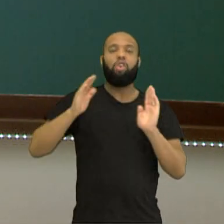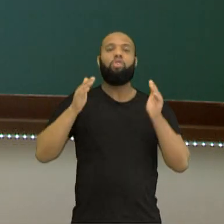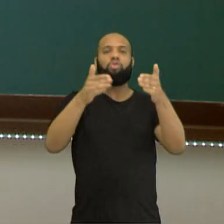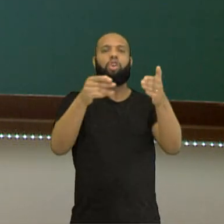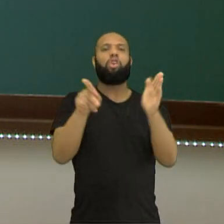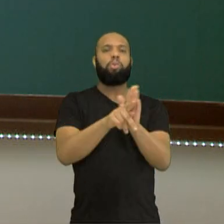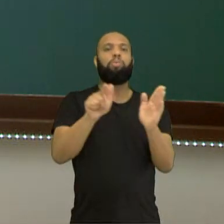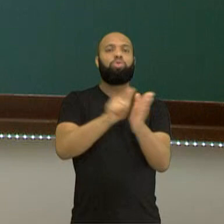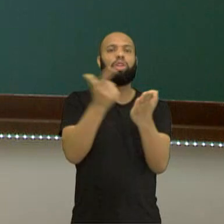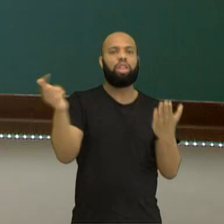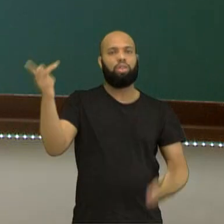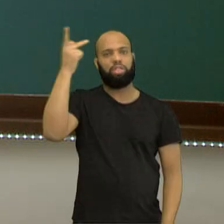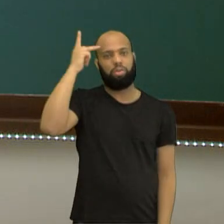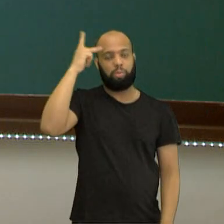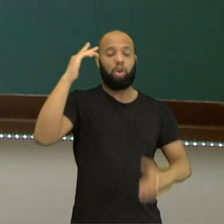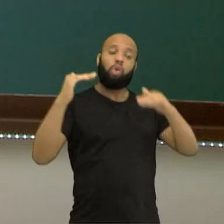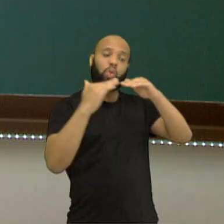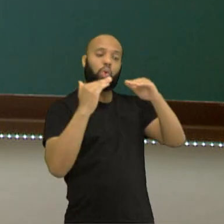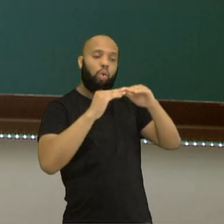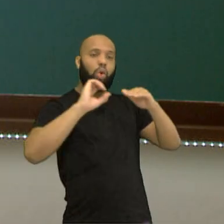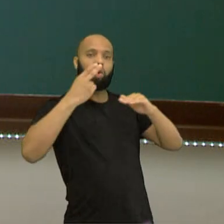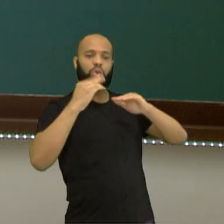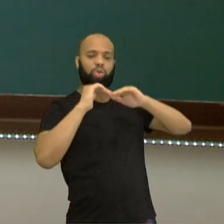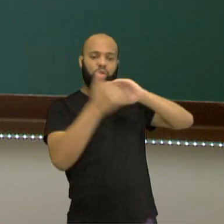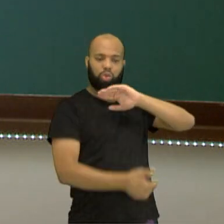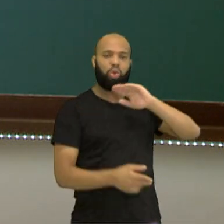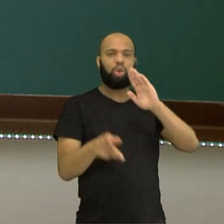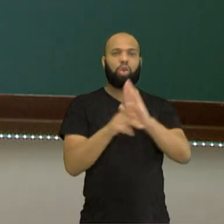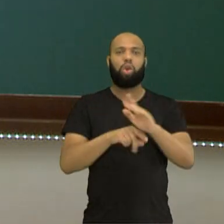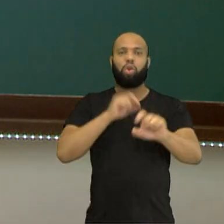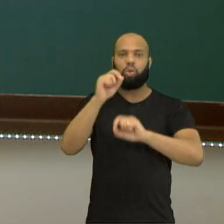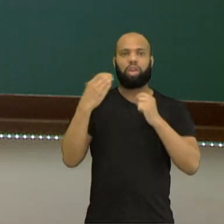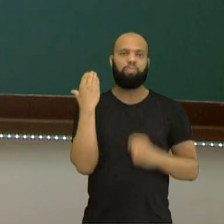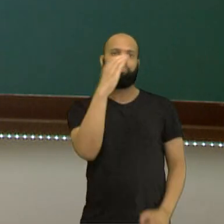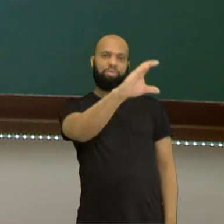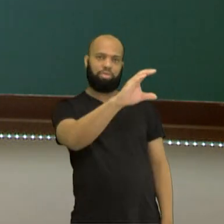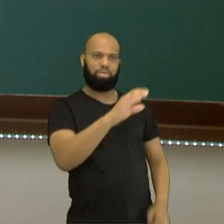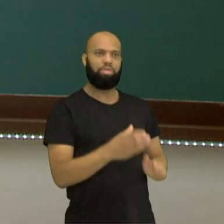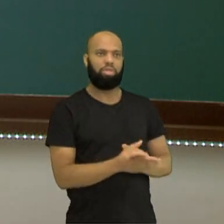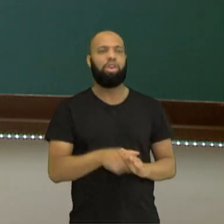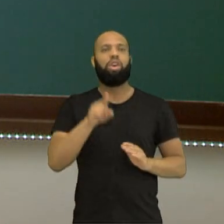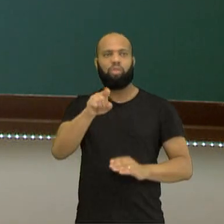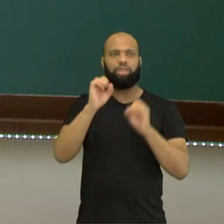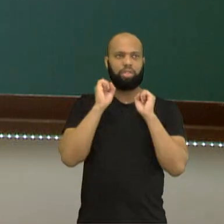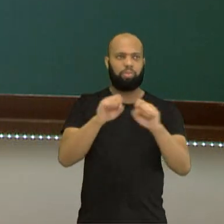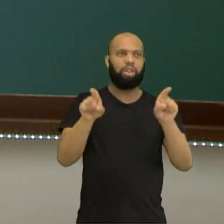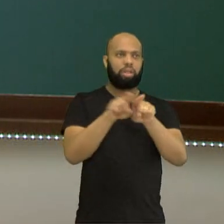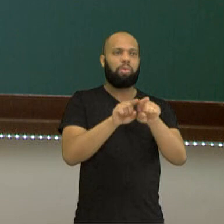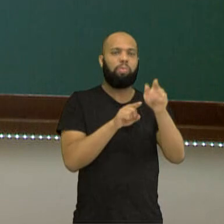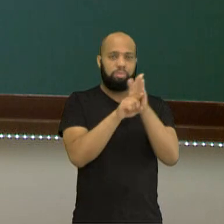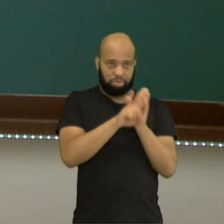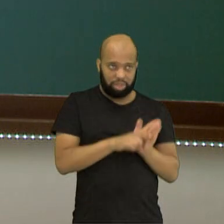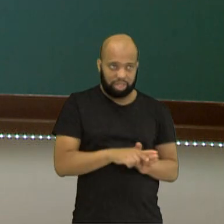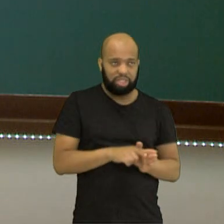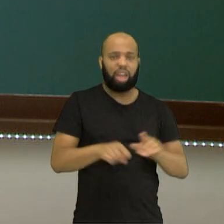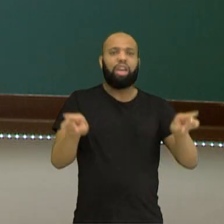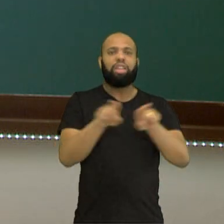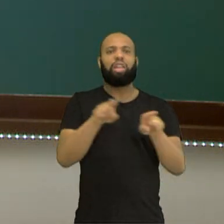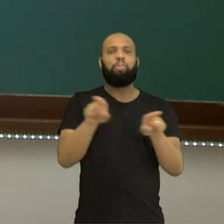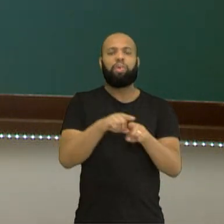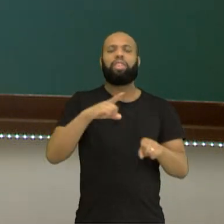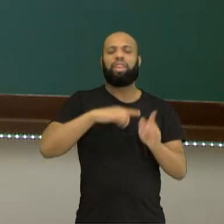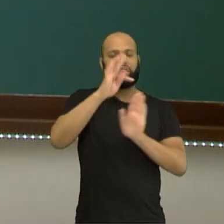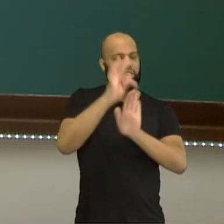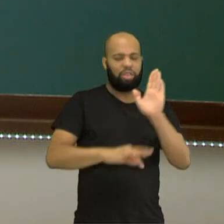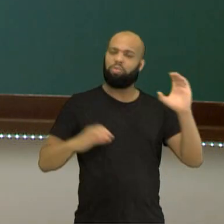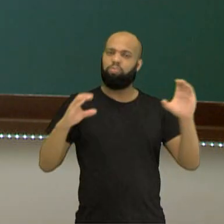Paulo, concordando ou discordando dessa afirmação. Tá lá, vocês podem pesquisar a matéria completa,